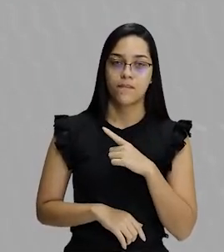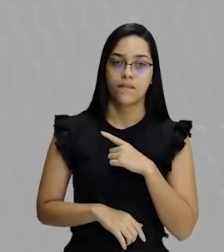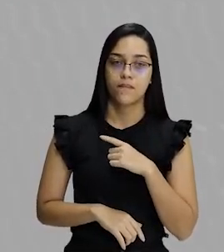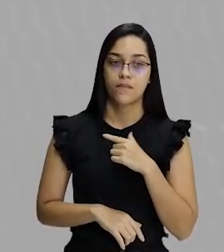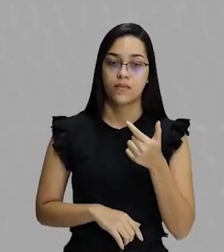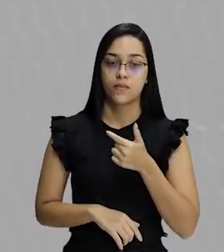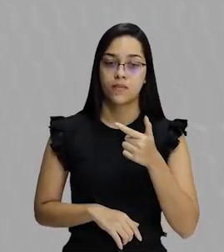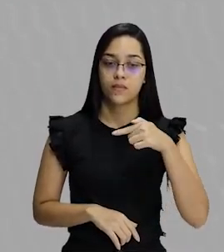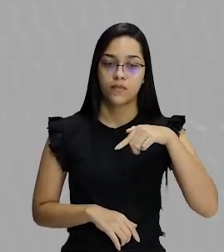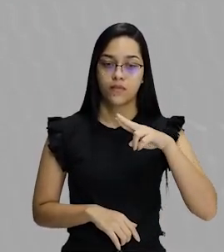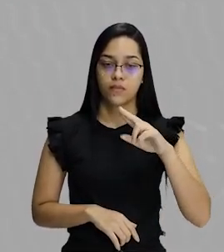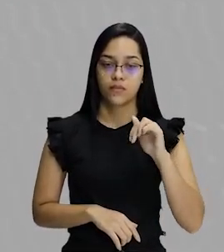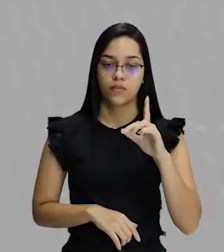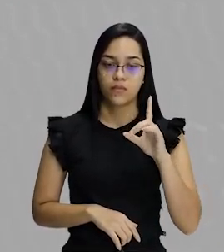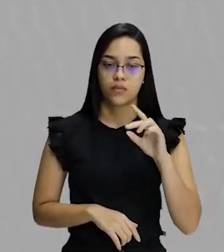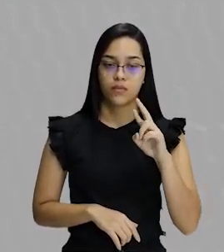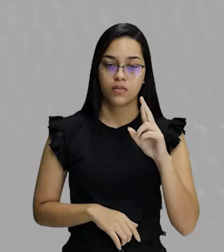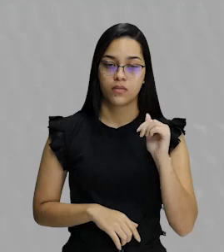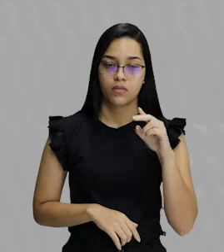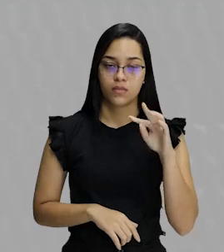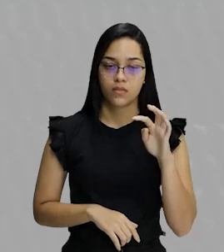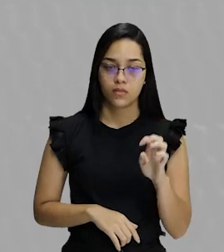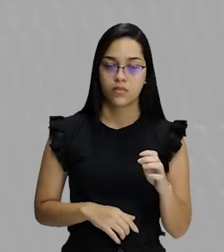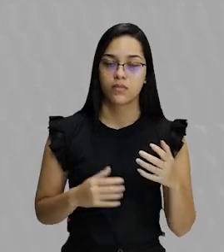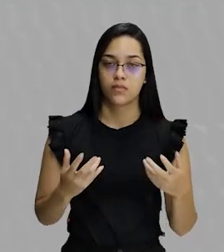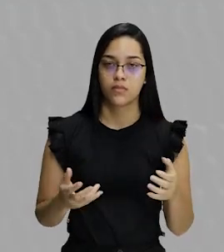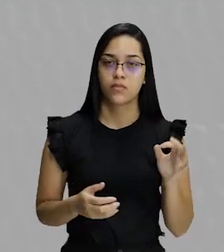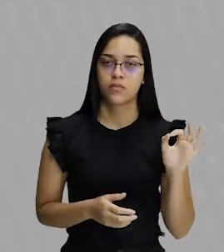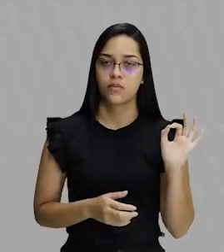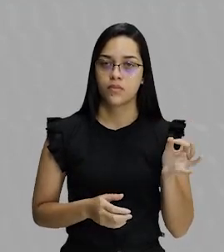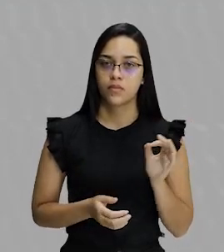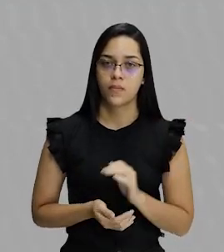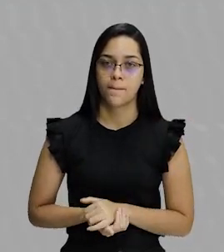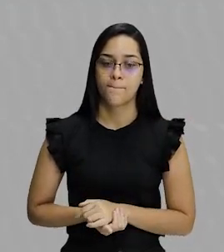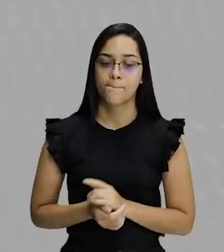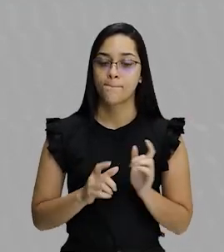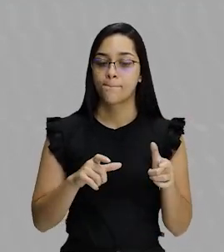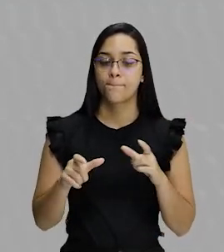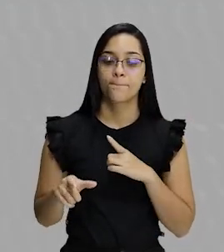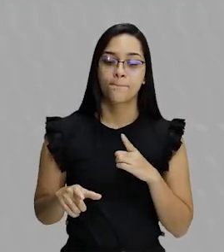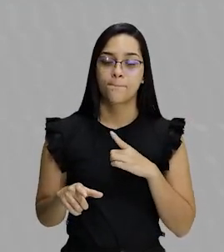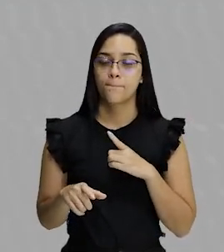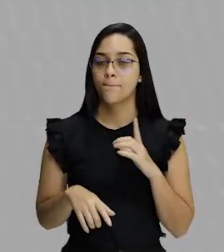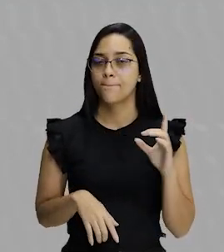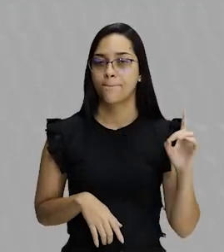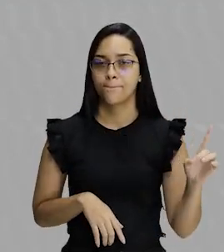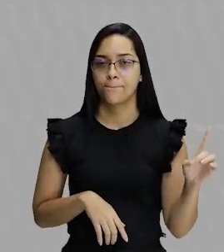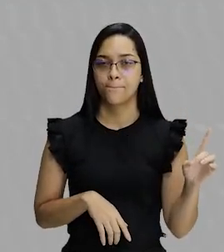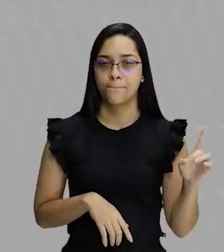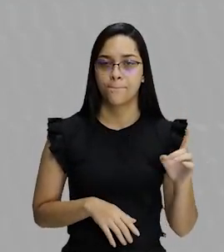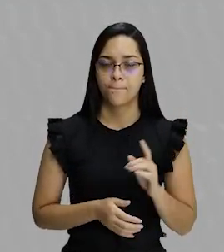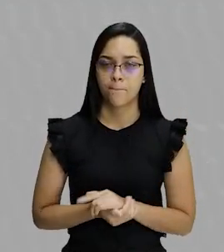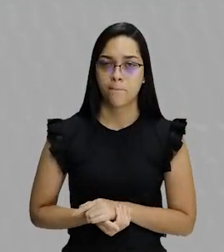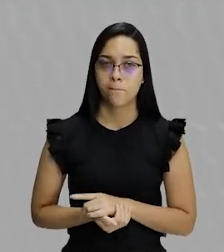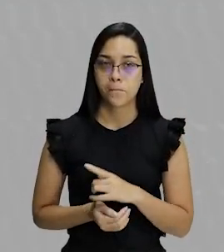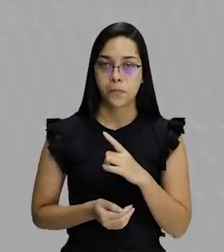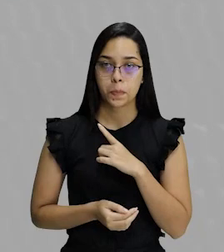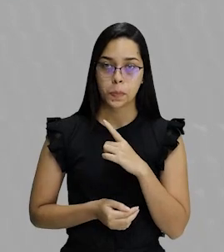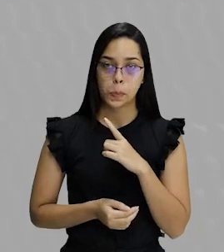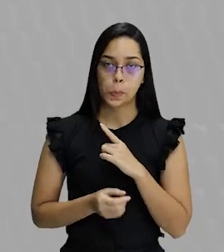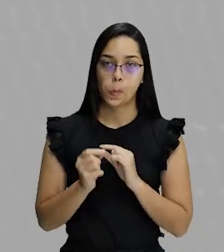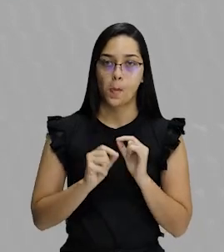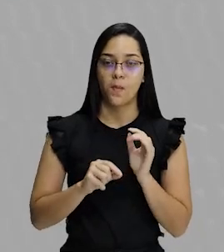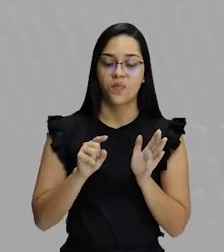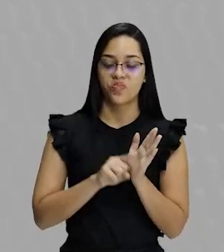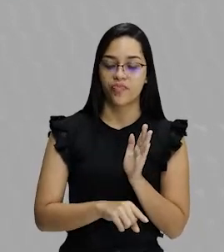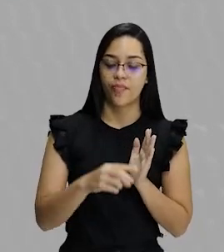segundo quadrante do meu plano cartesiano, certo? Vamos aqui localizar o ponto D. O ponto D tem coordenada